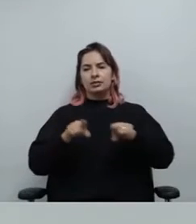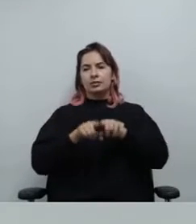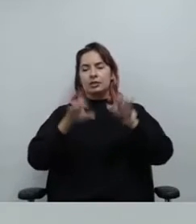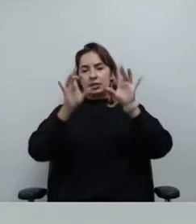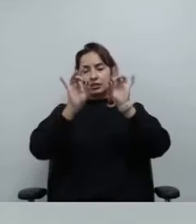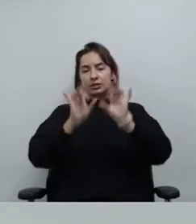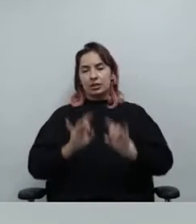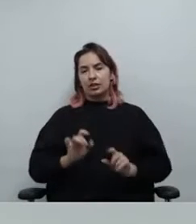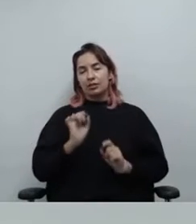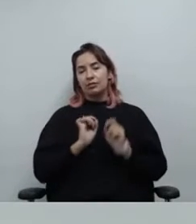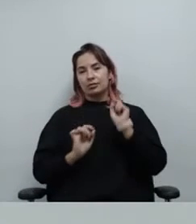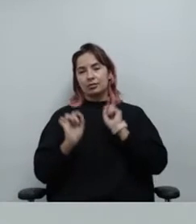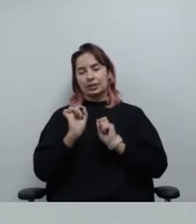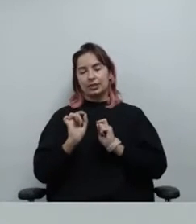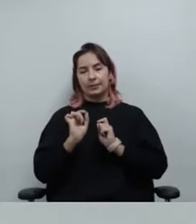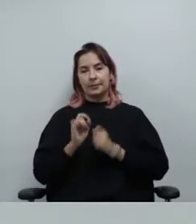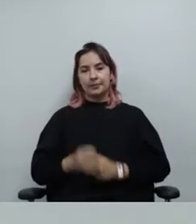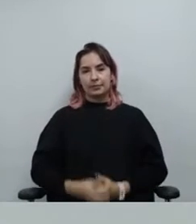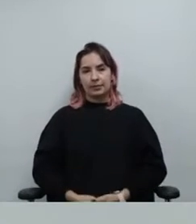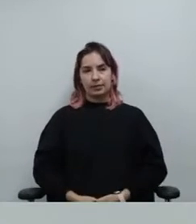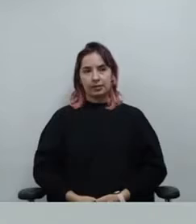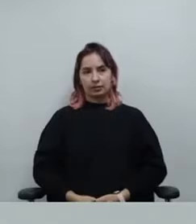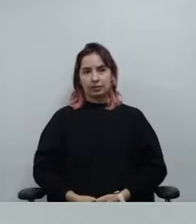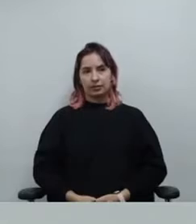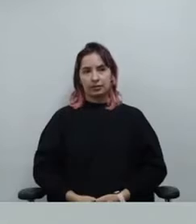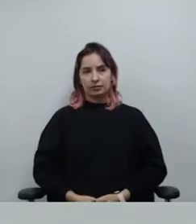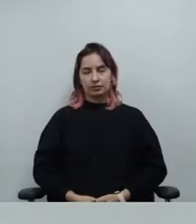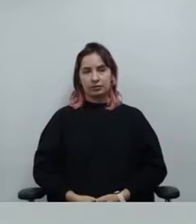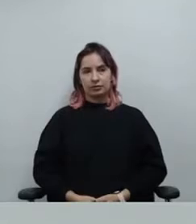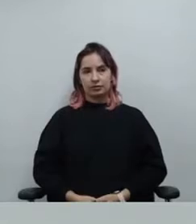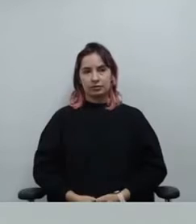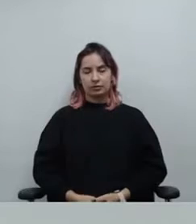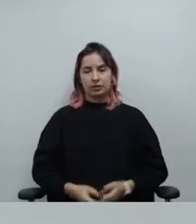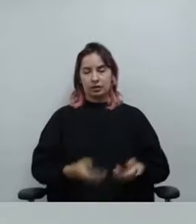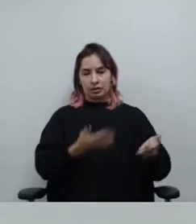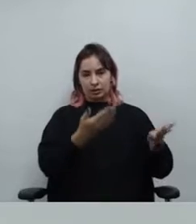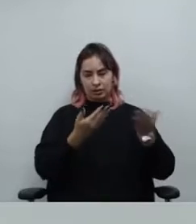destacar que